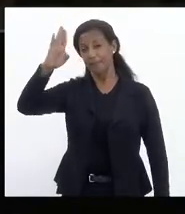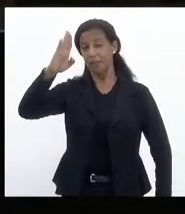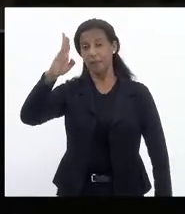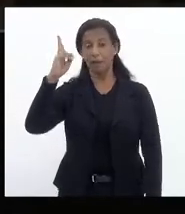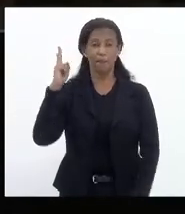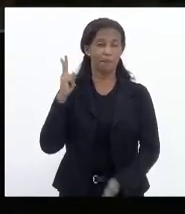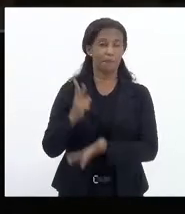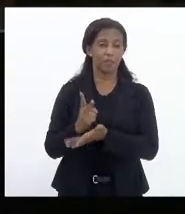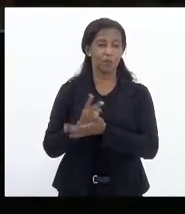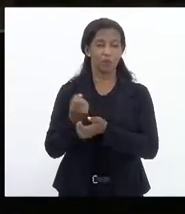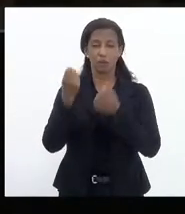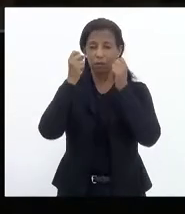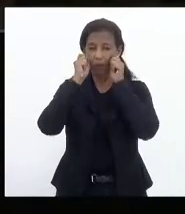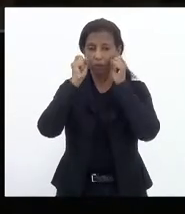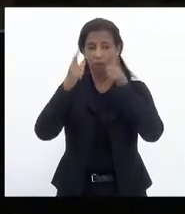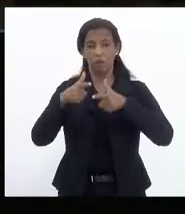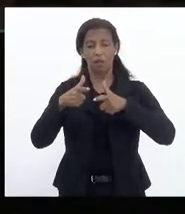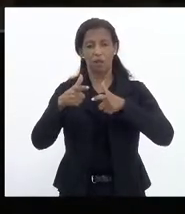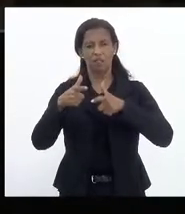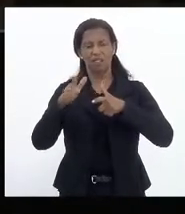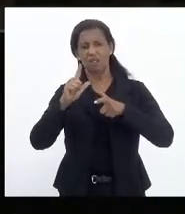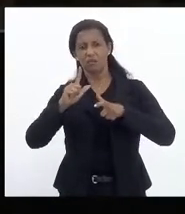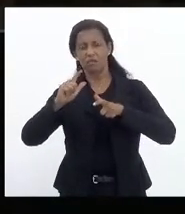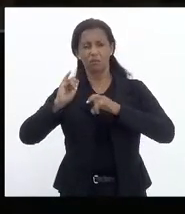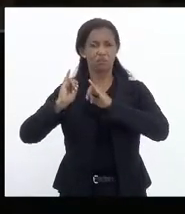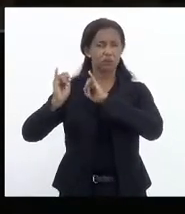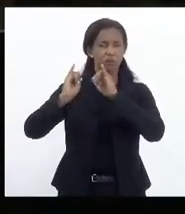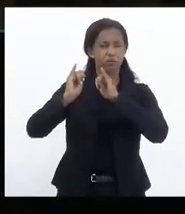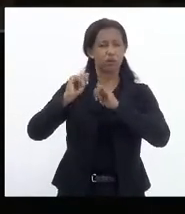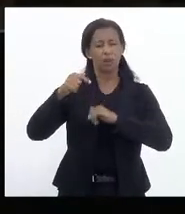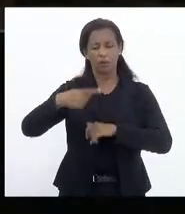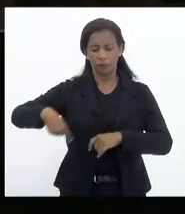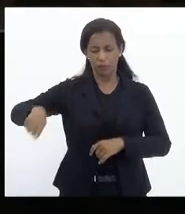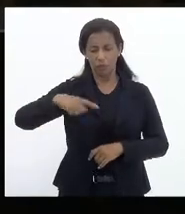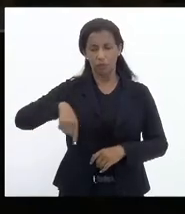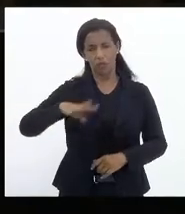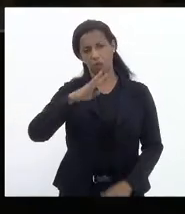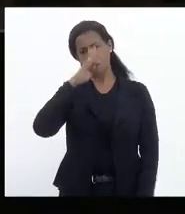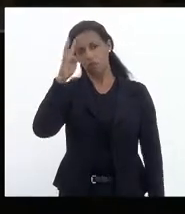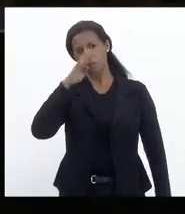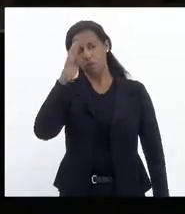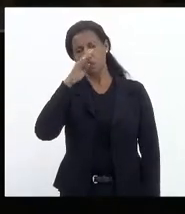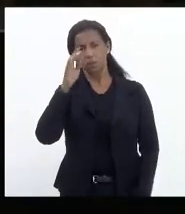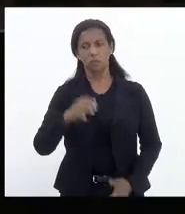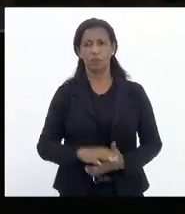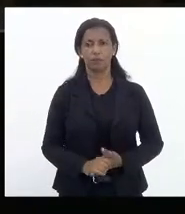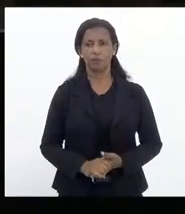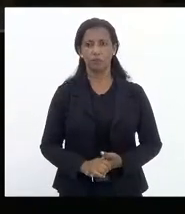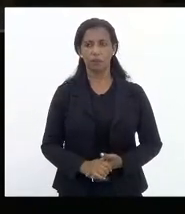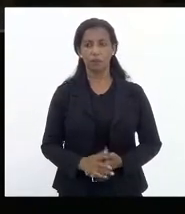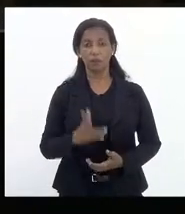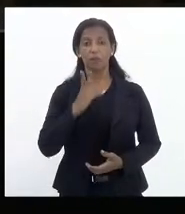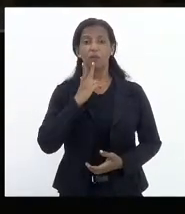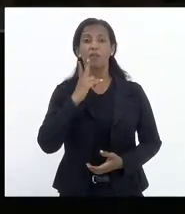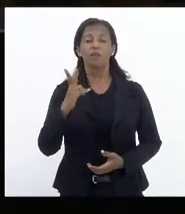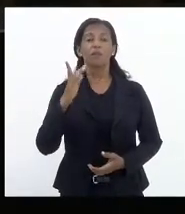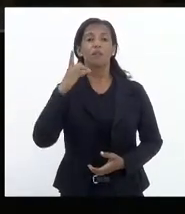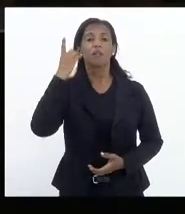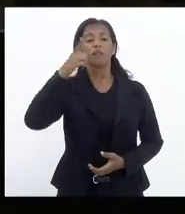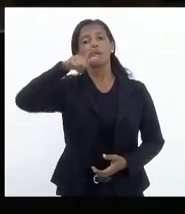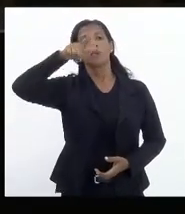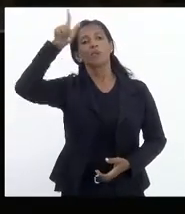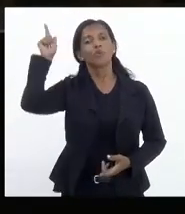aqueles que estão sempre atentas determinadas matérias estamos aqui lutando contra esse absurdo dizer ao Deputado